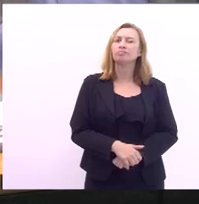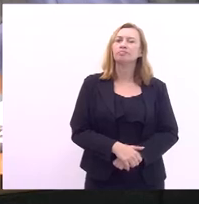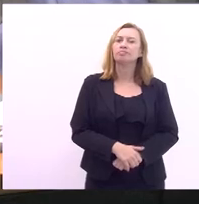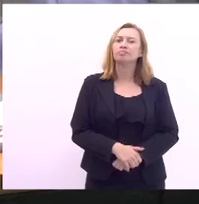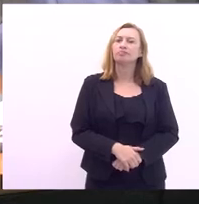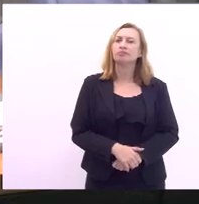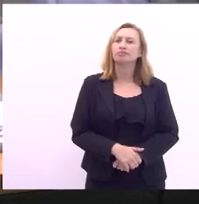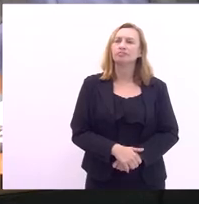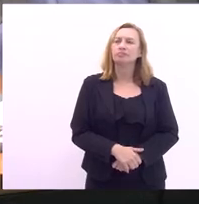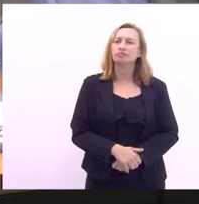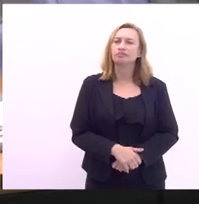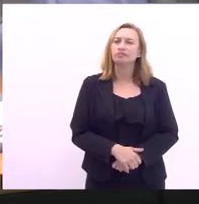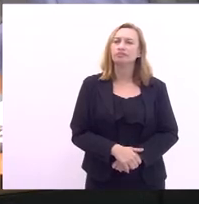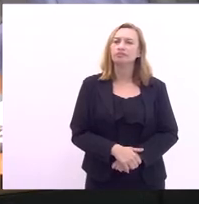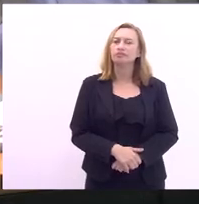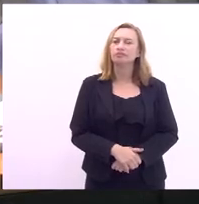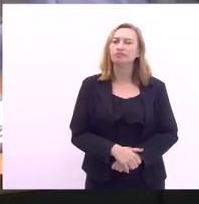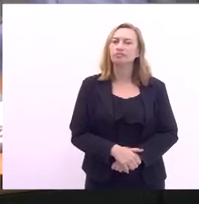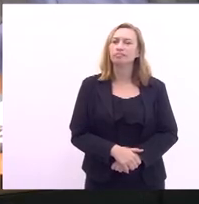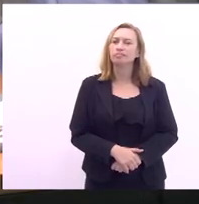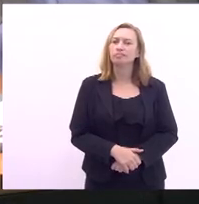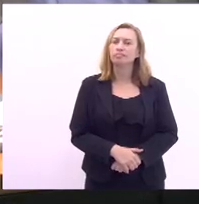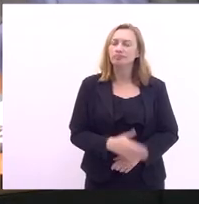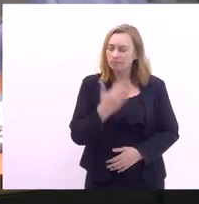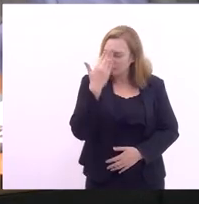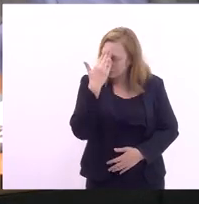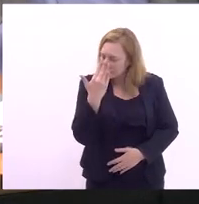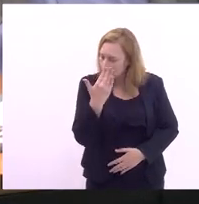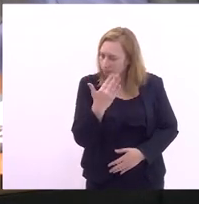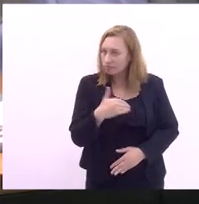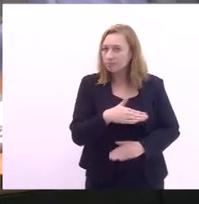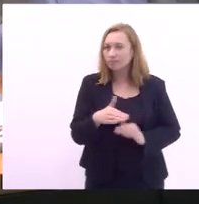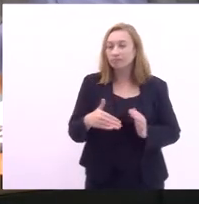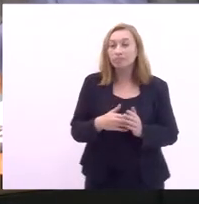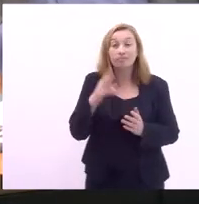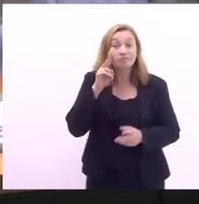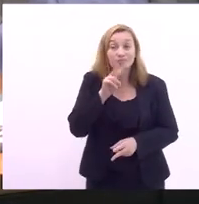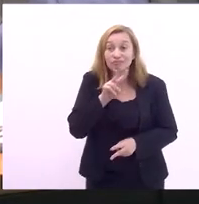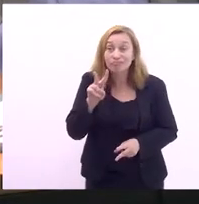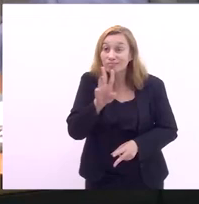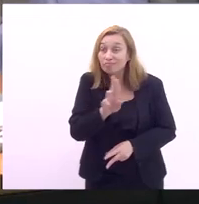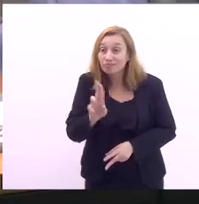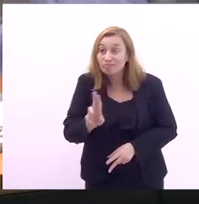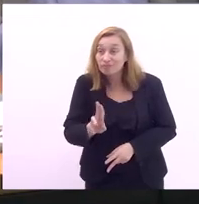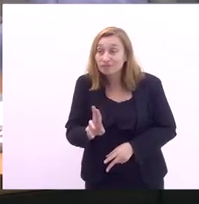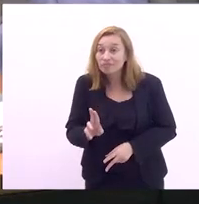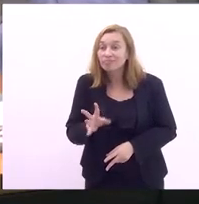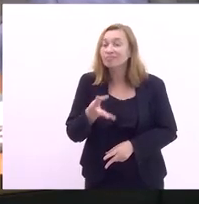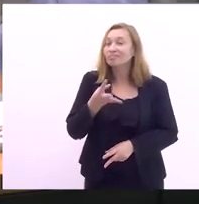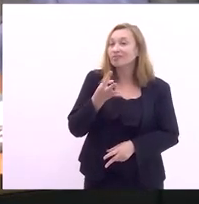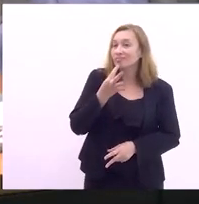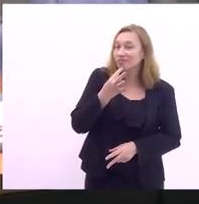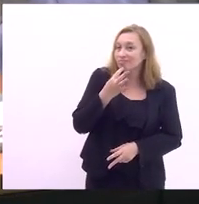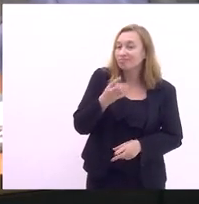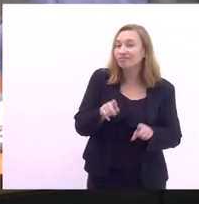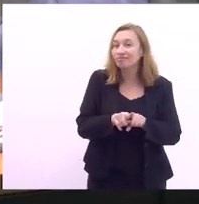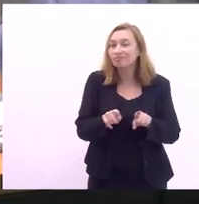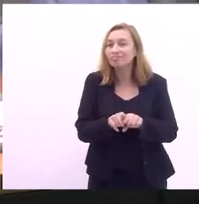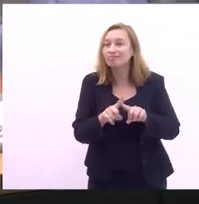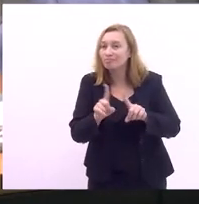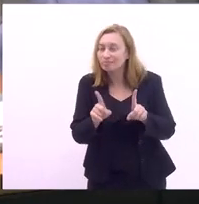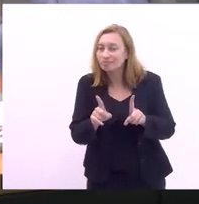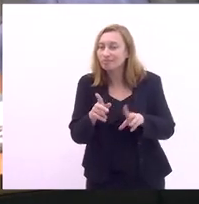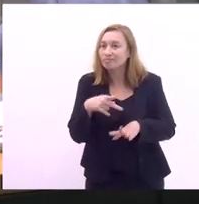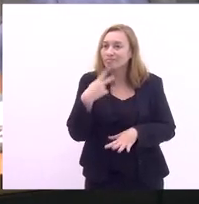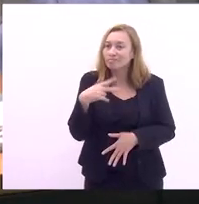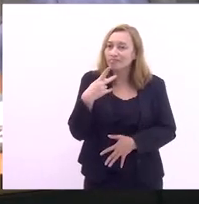As divergências construtivas. Então, meu agradecimento a todos, estou vendo aqui os nomes que eu também vou conhecendo, não é isso? Mas